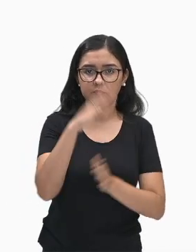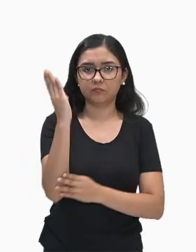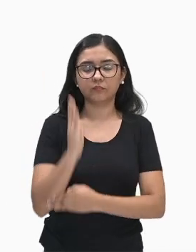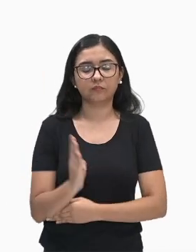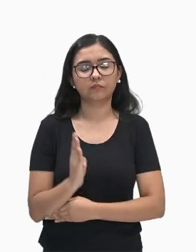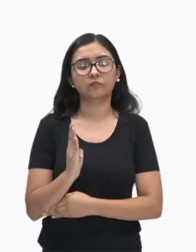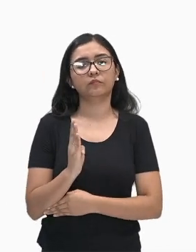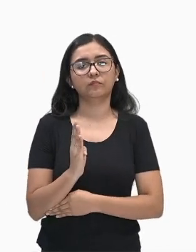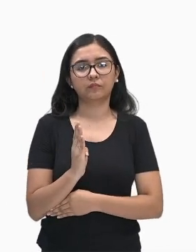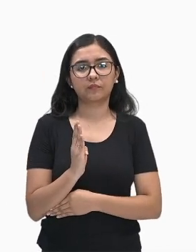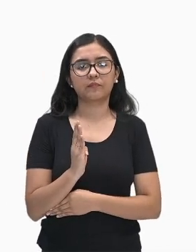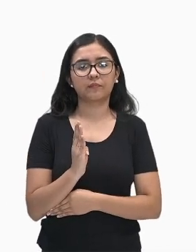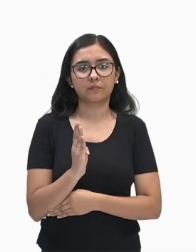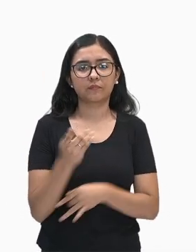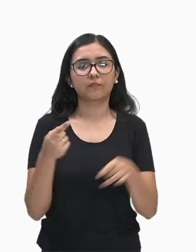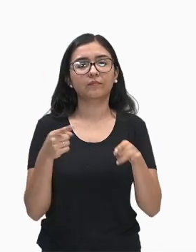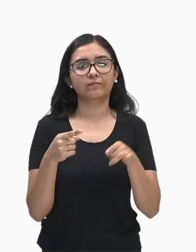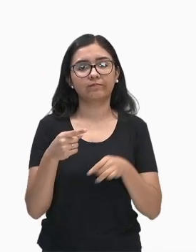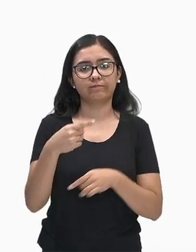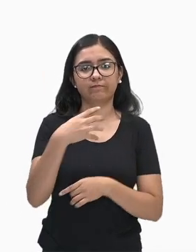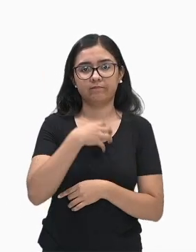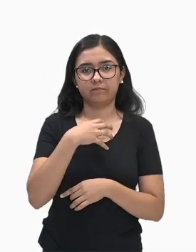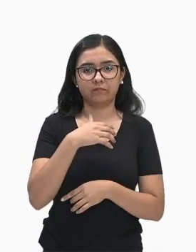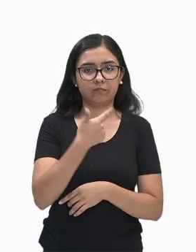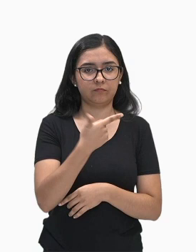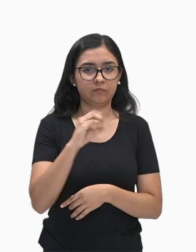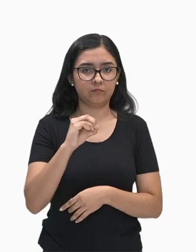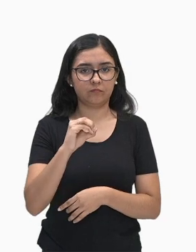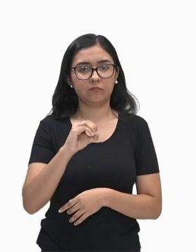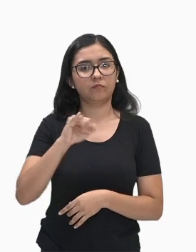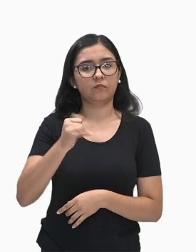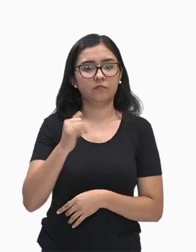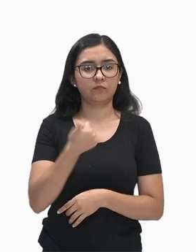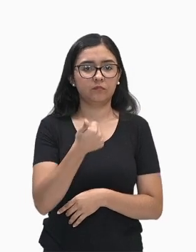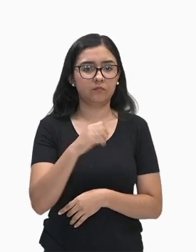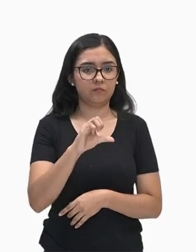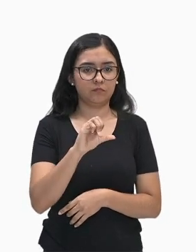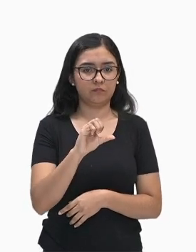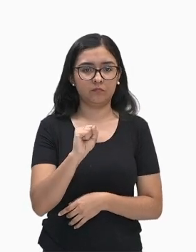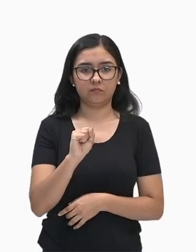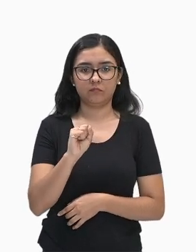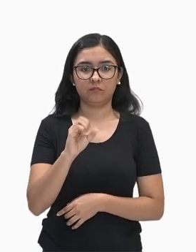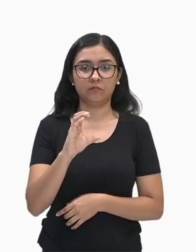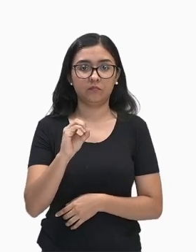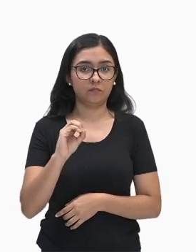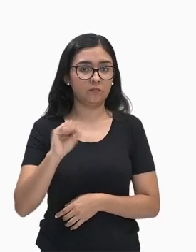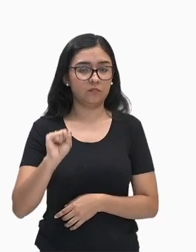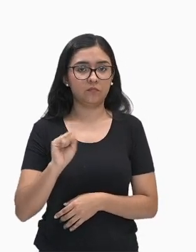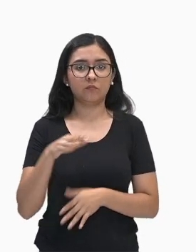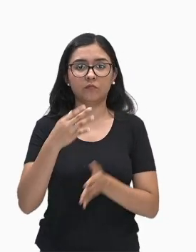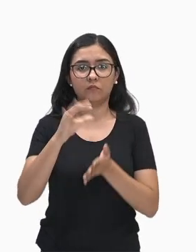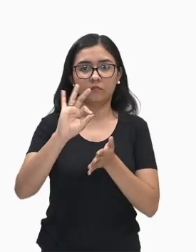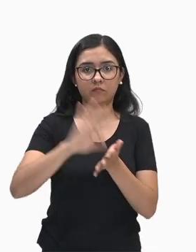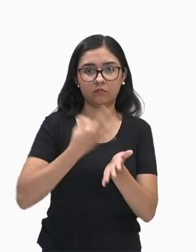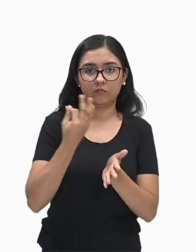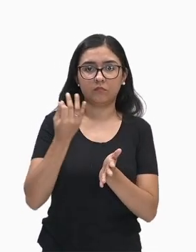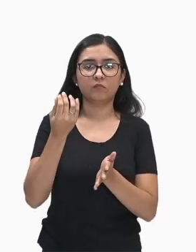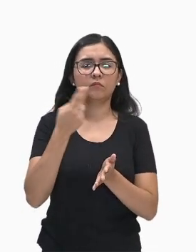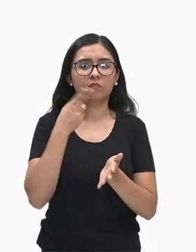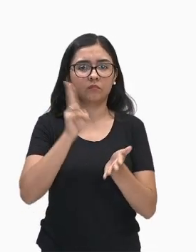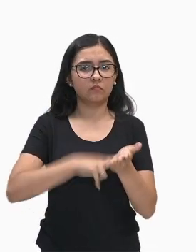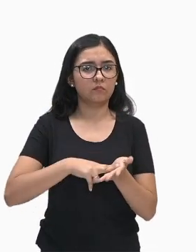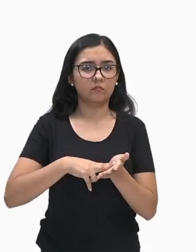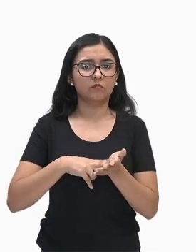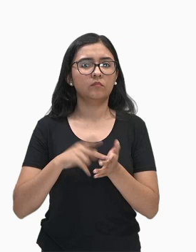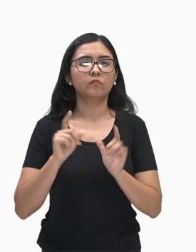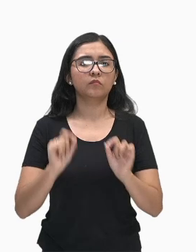e ainda em Salvador, no dia 28 de janeiro de 1808, Dom João assinou a Carta Régia,